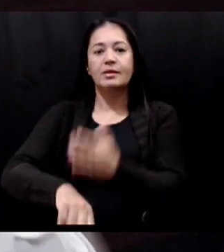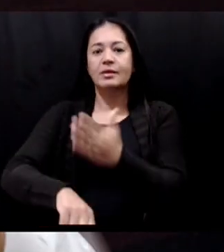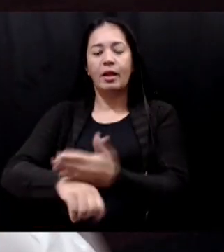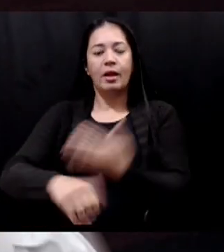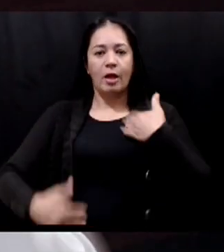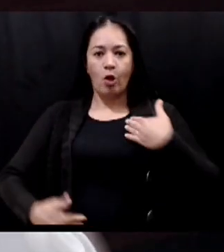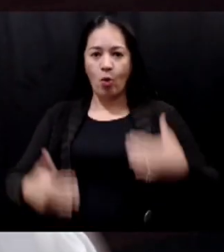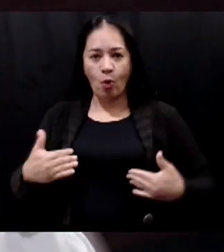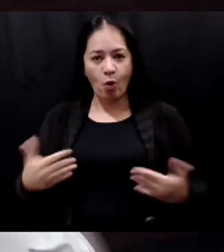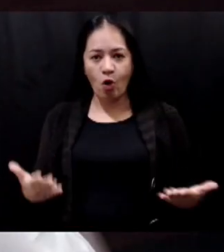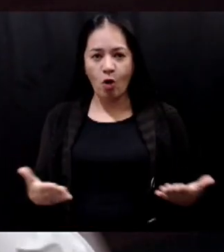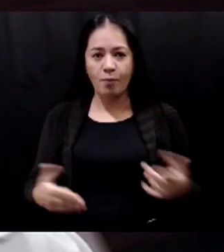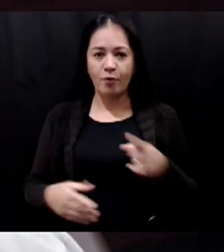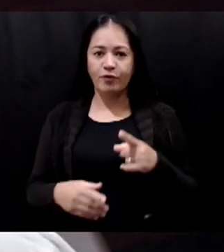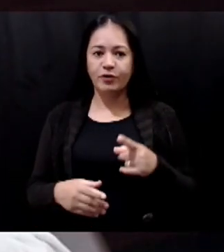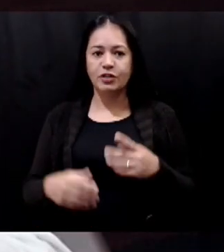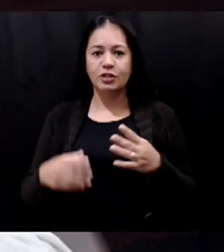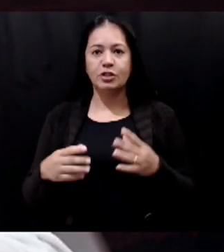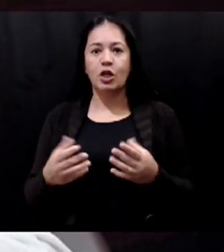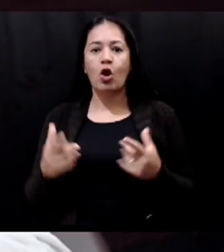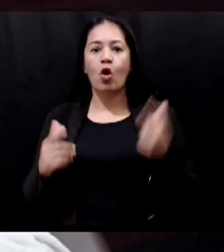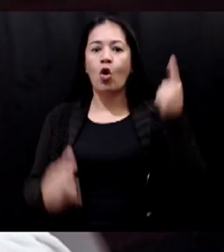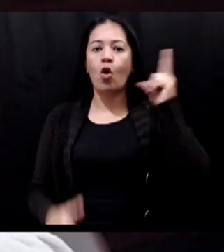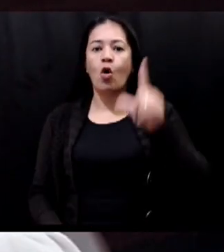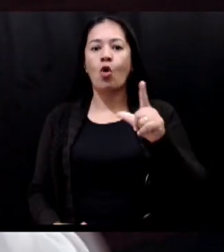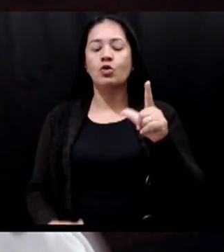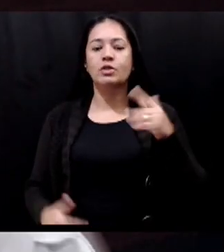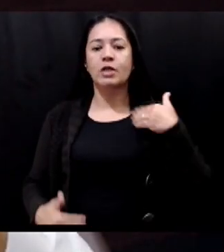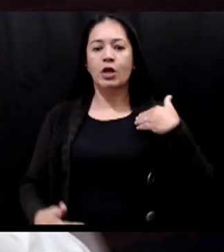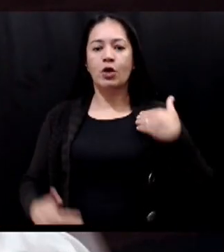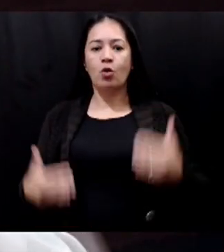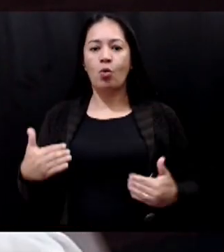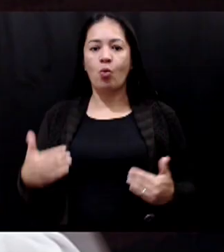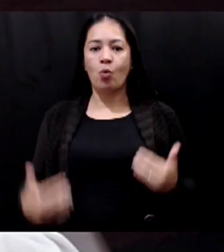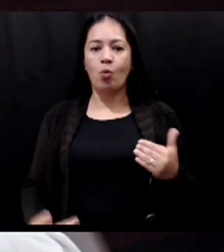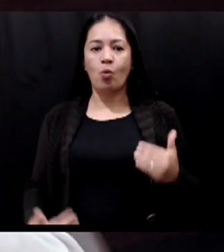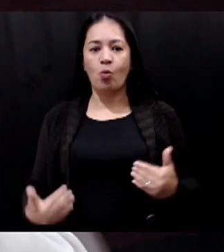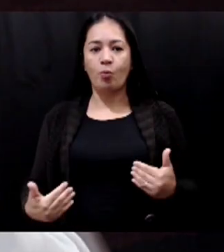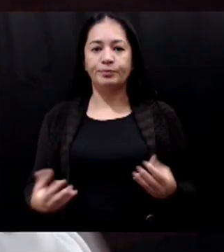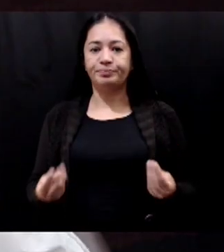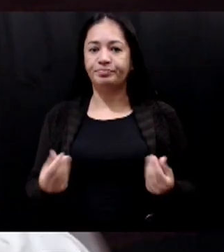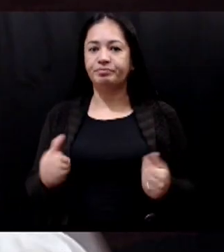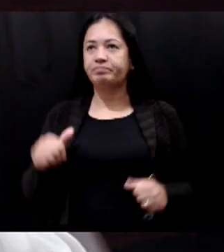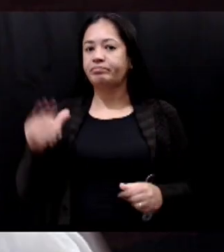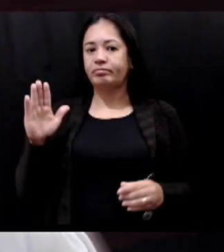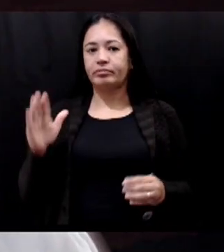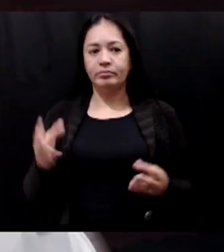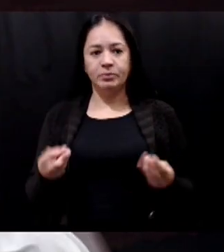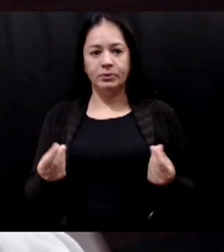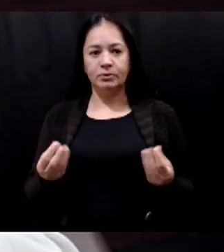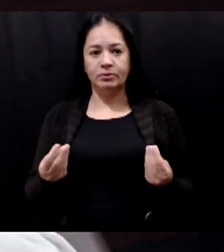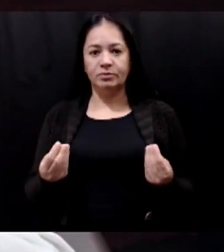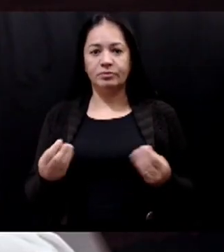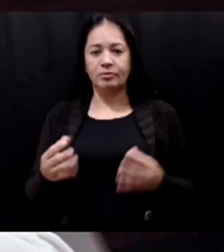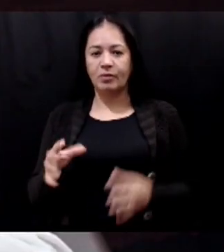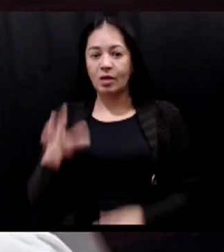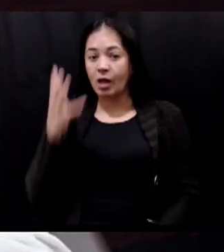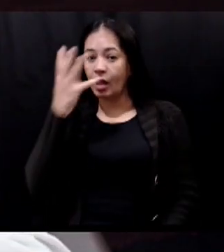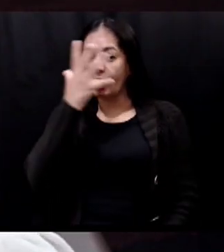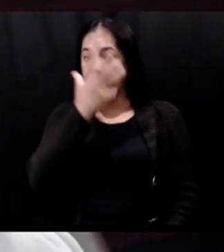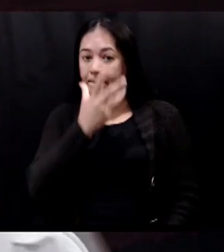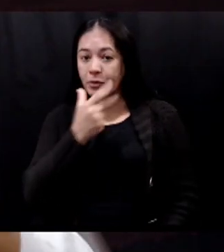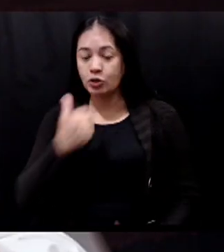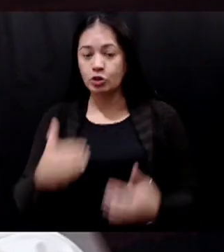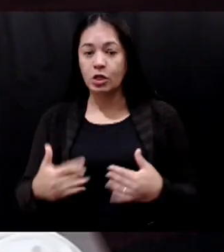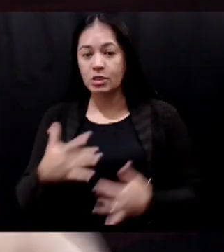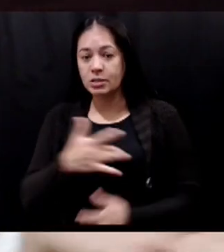só adquire um corpo, né? Um corpo mais atraente, um corpo mais saudável,